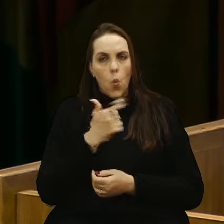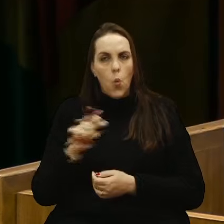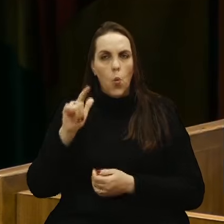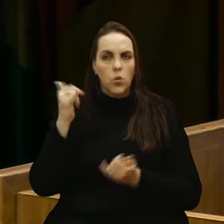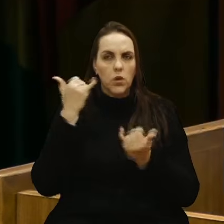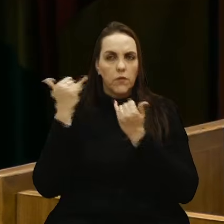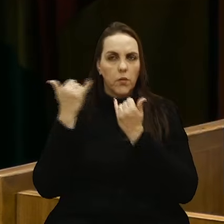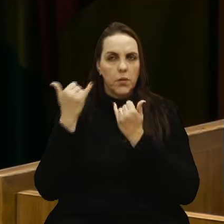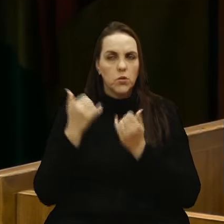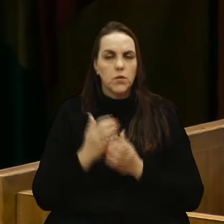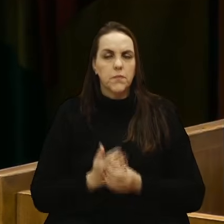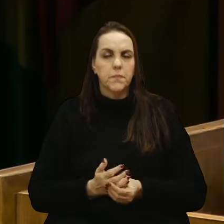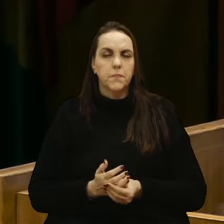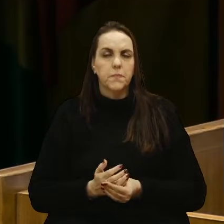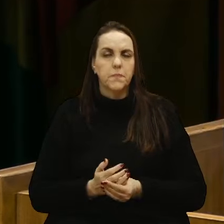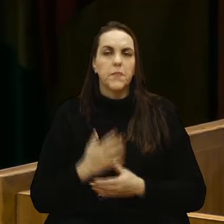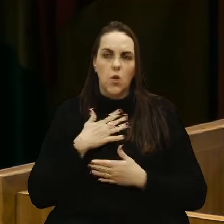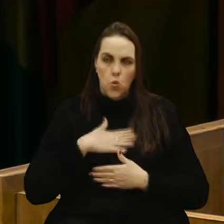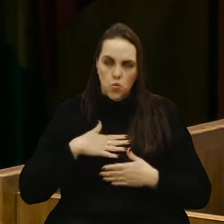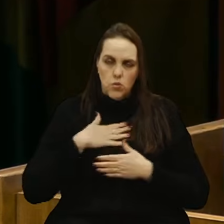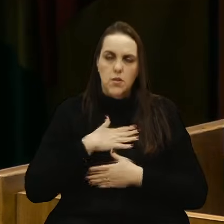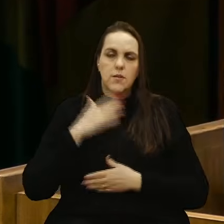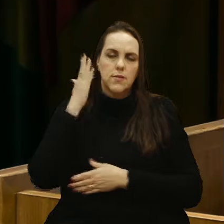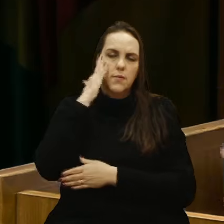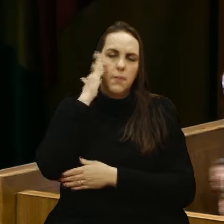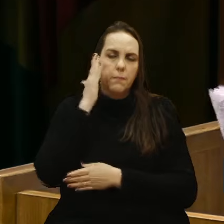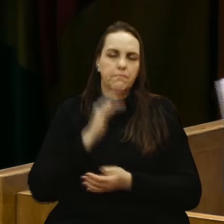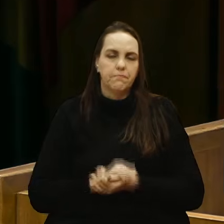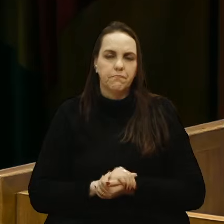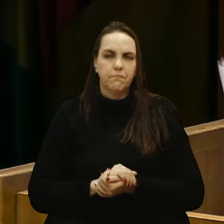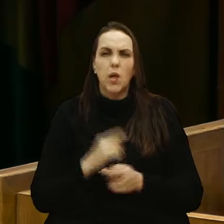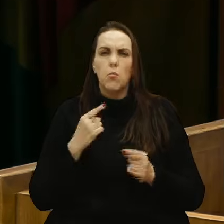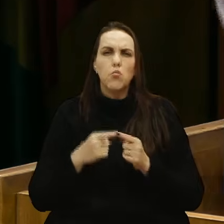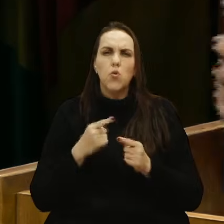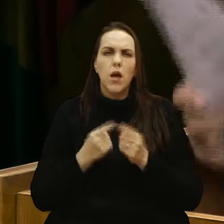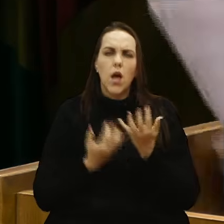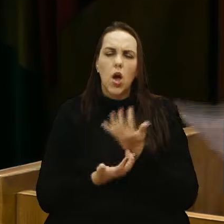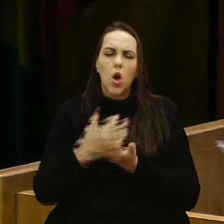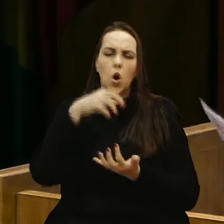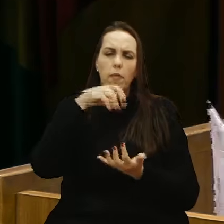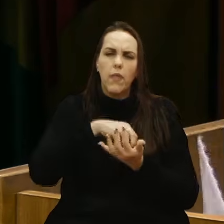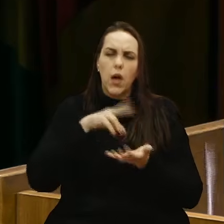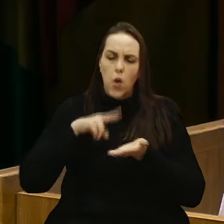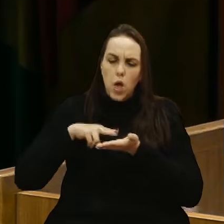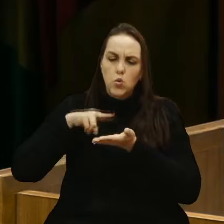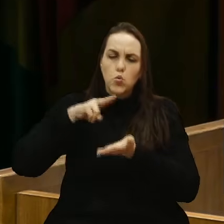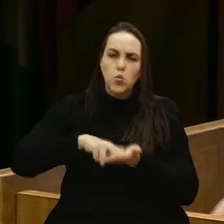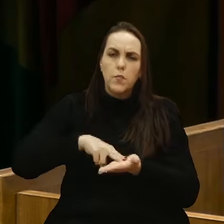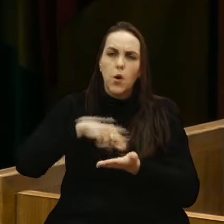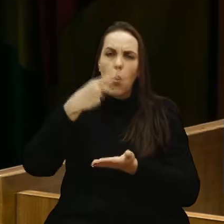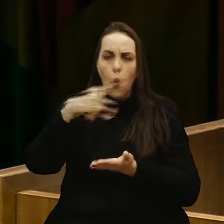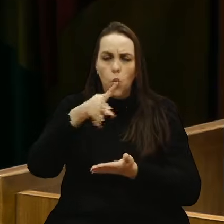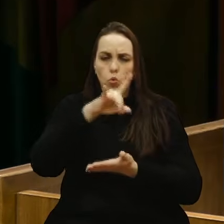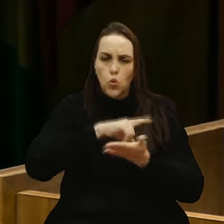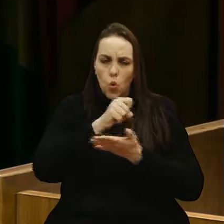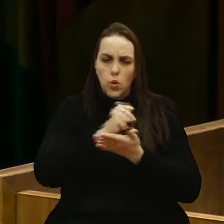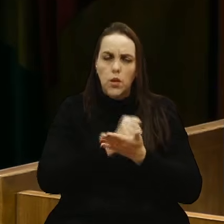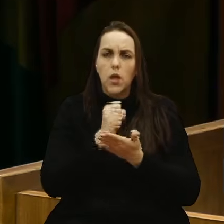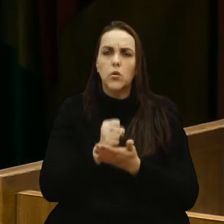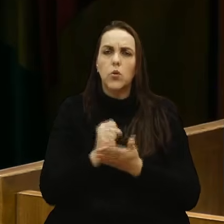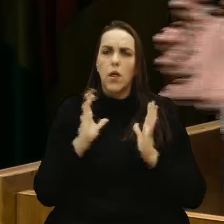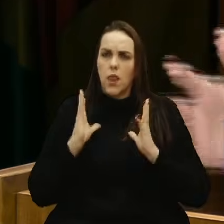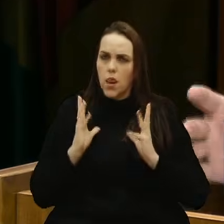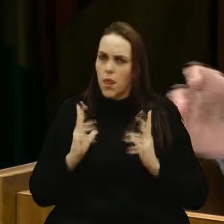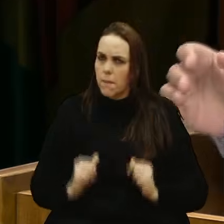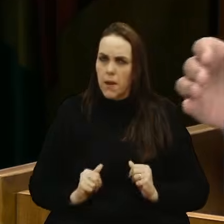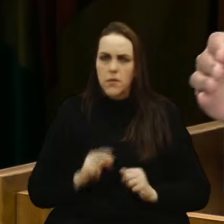informação que eu gostaria de saber. Por que a Codeca não assume outros contratos do município, como as limpezas